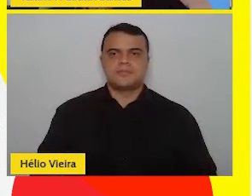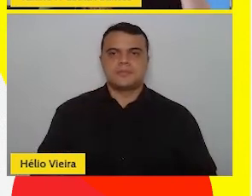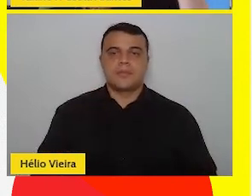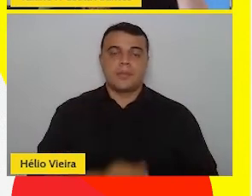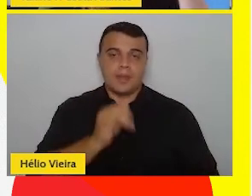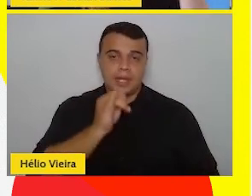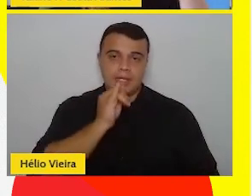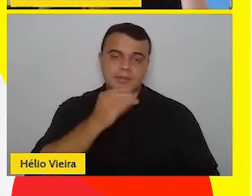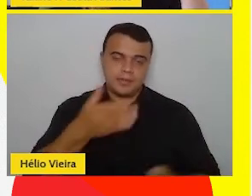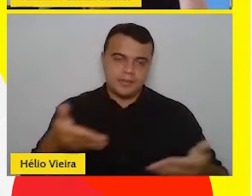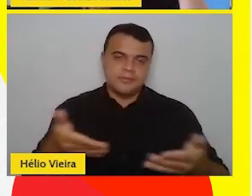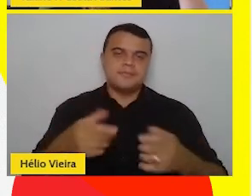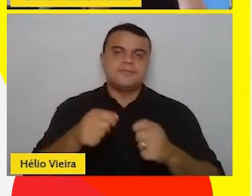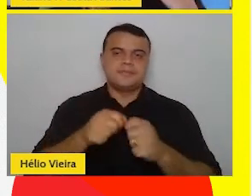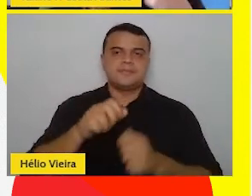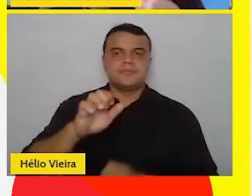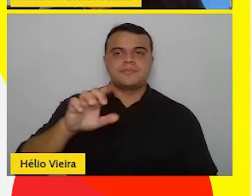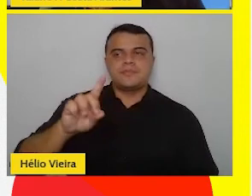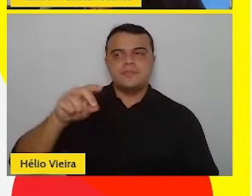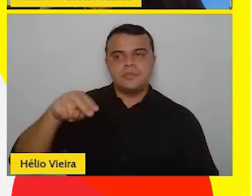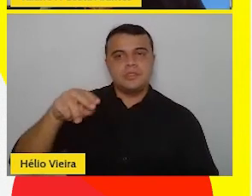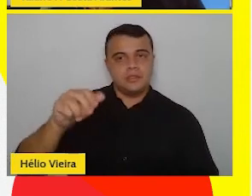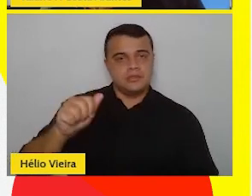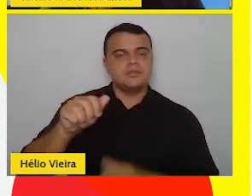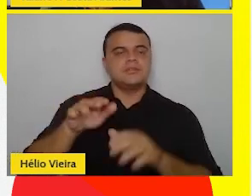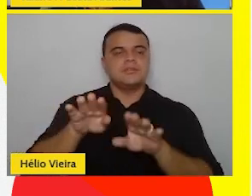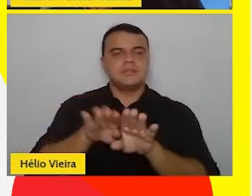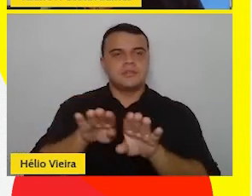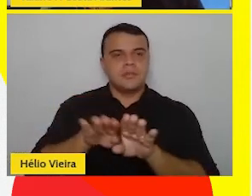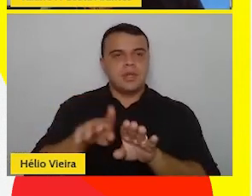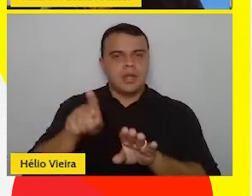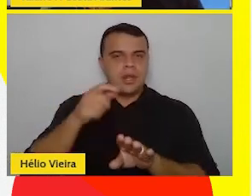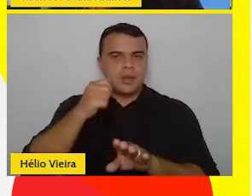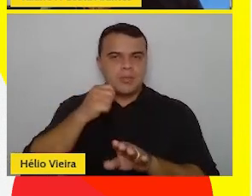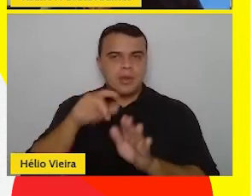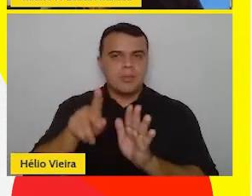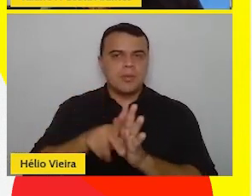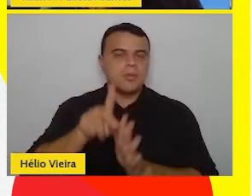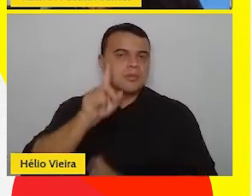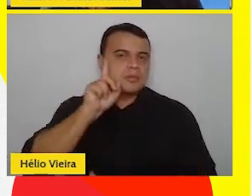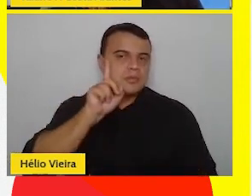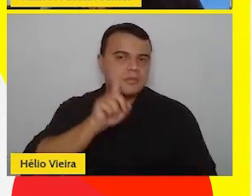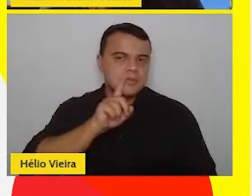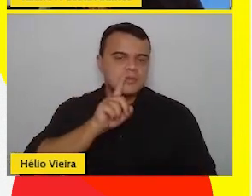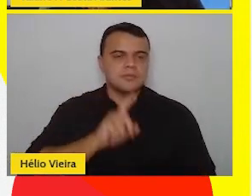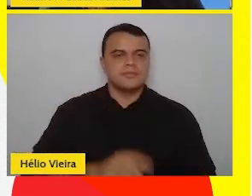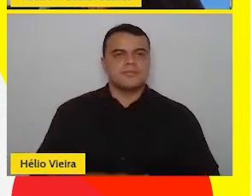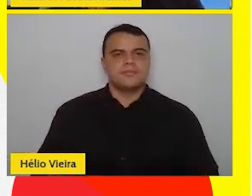Aqui a gente tem uma obra da Edna Andrade. Ela é uma artista norte-americana,